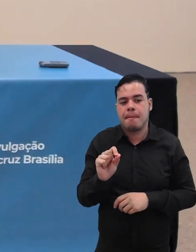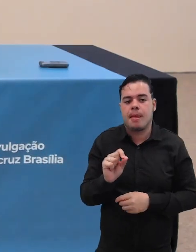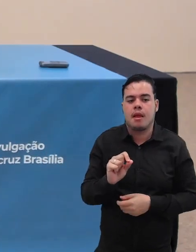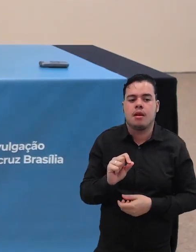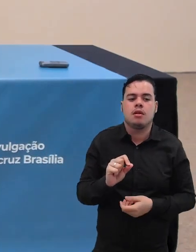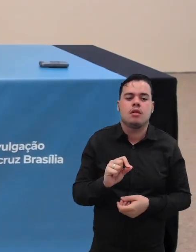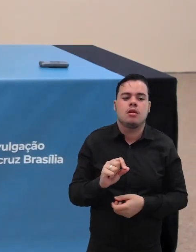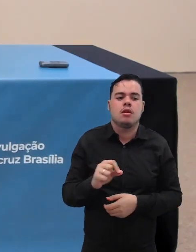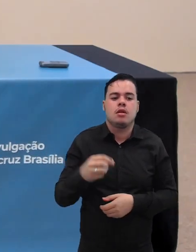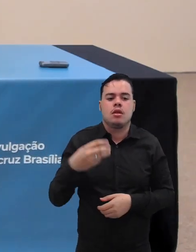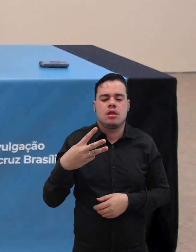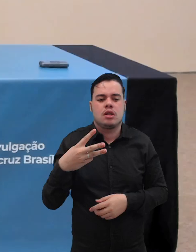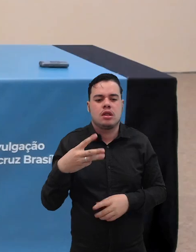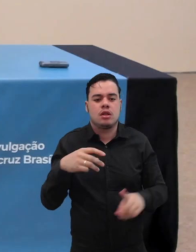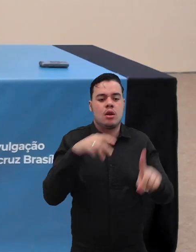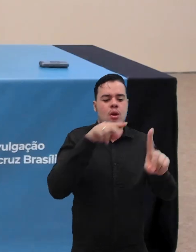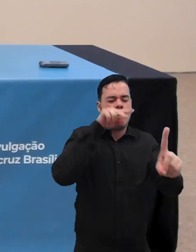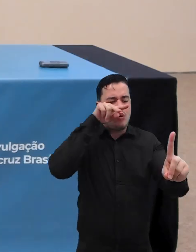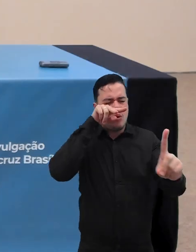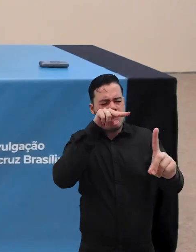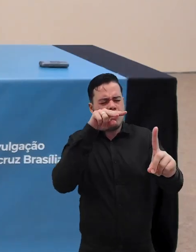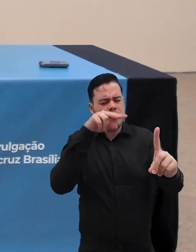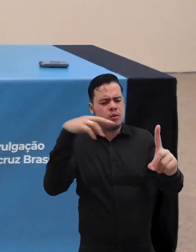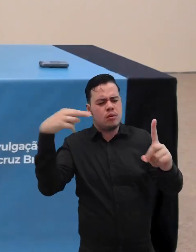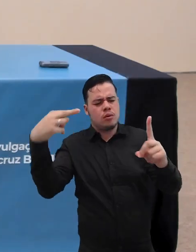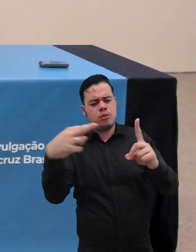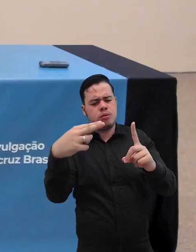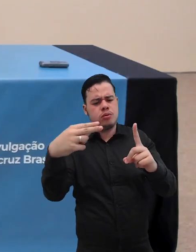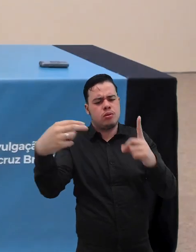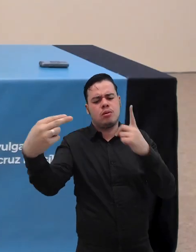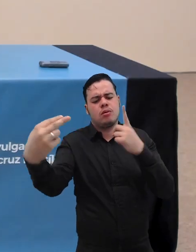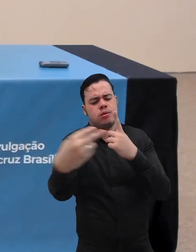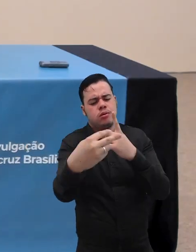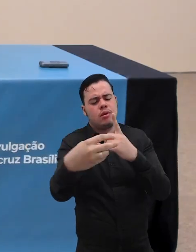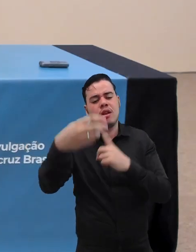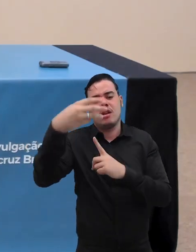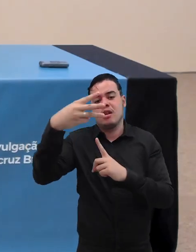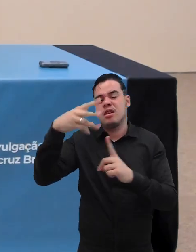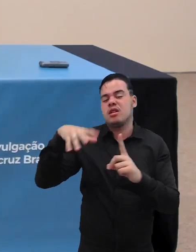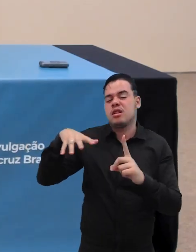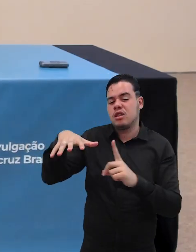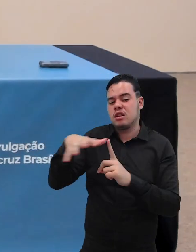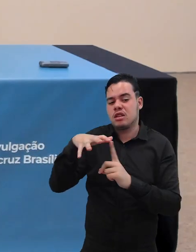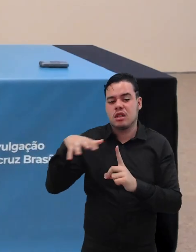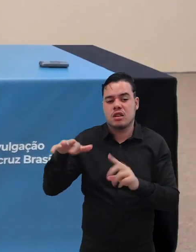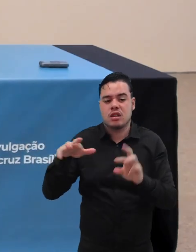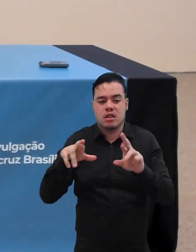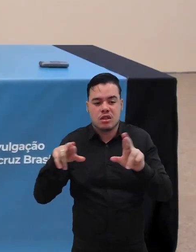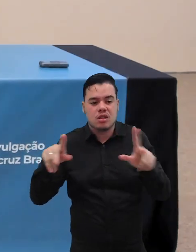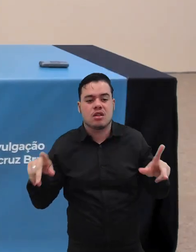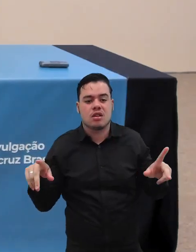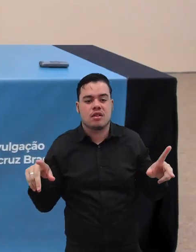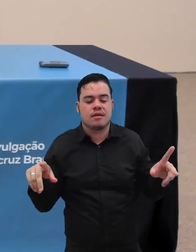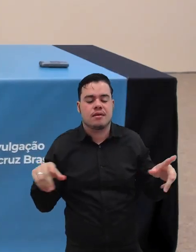três dimensões que eu quero começar a nossa conversa para a gente falar do Pop Ciência e do Mais Ciência na escola e do que a gente tem que